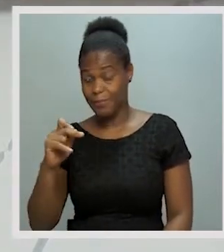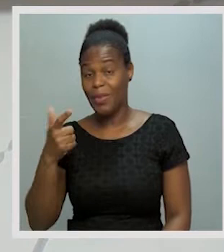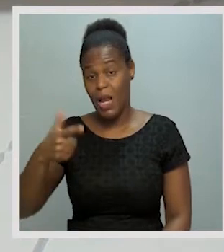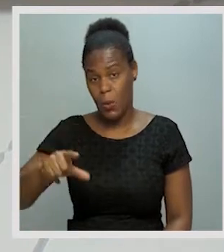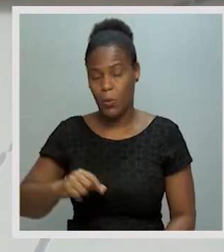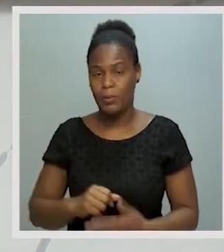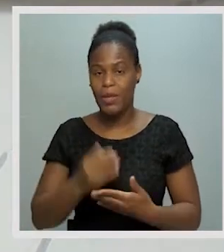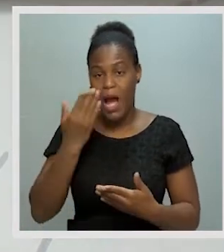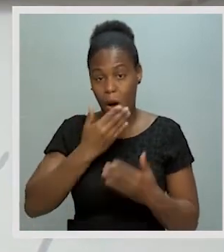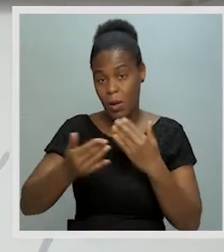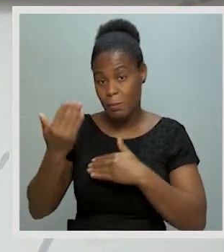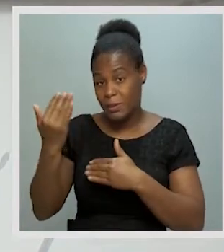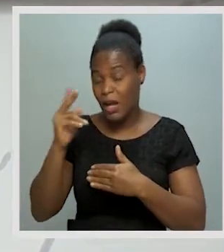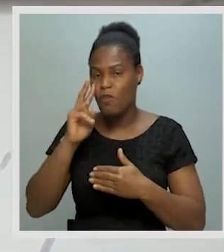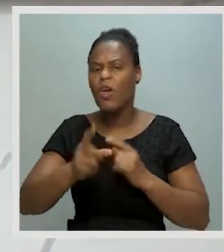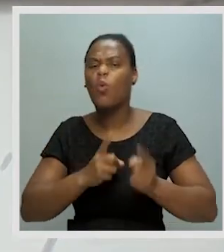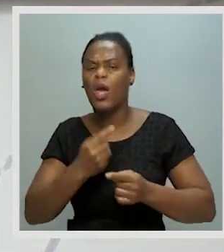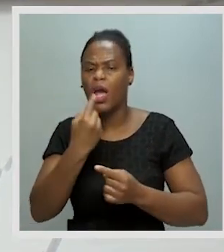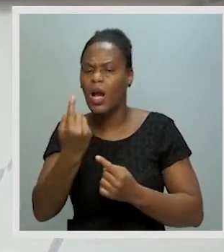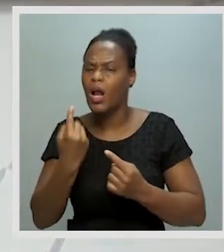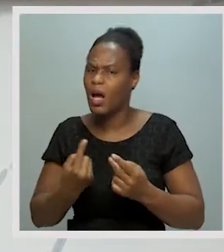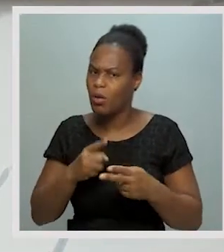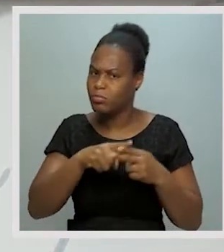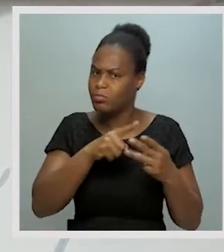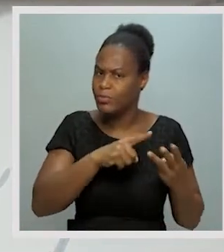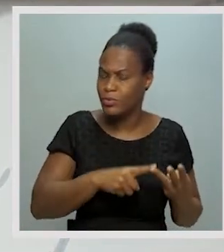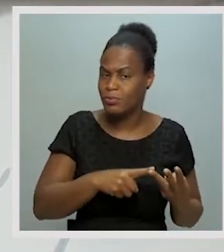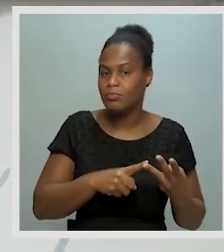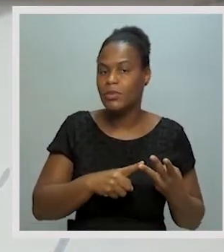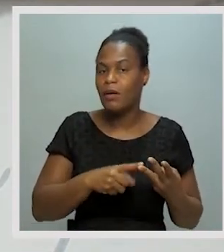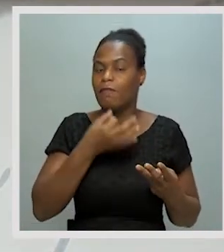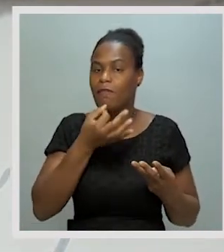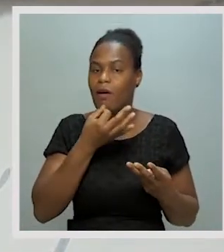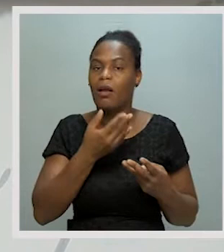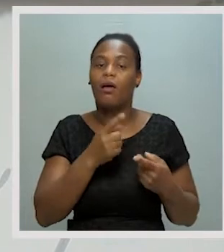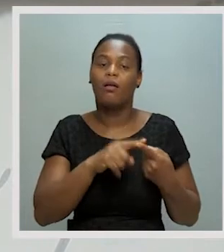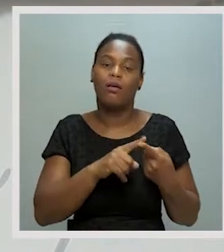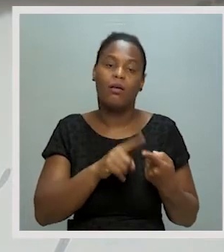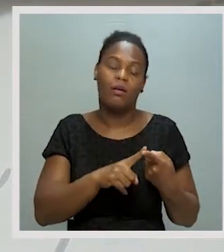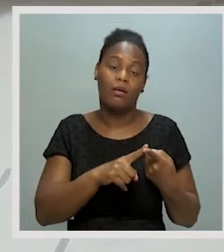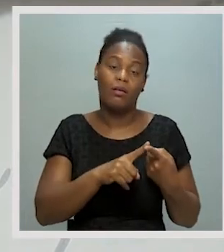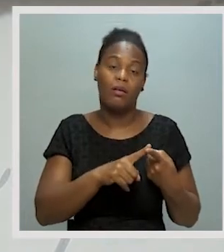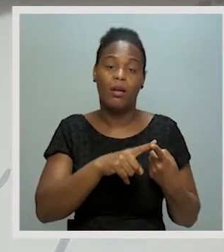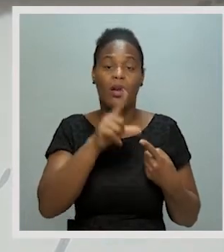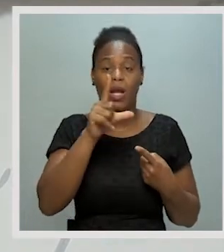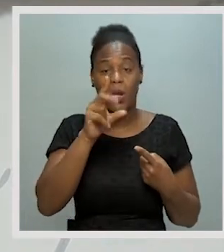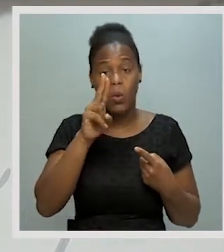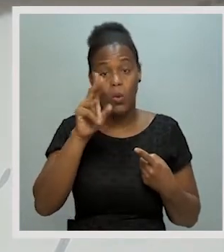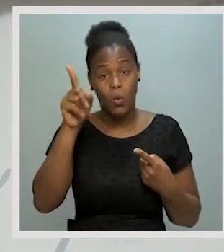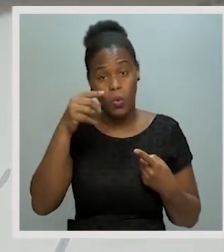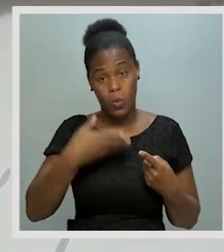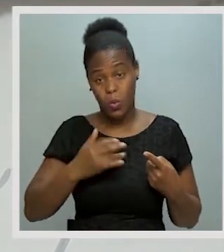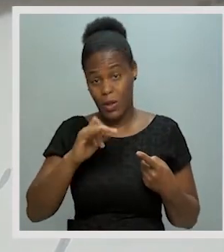aqui a ver cada um. Não é? Eu mencionei as vertentes da língua. Falamos da vertente